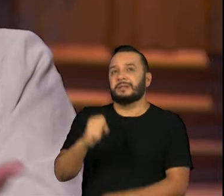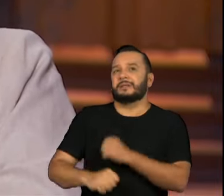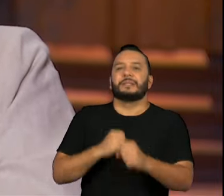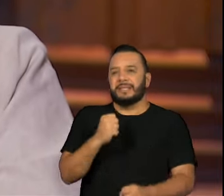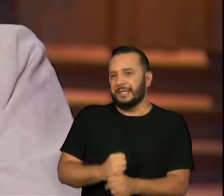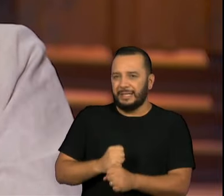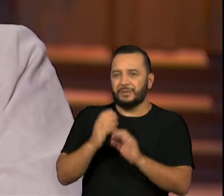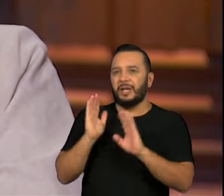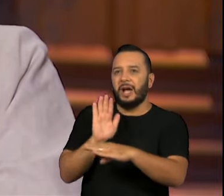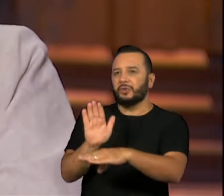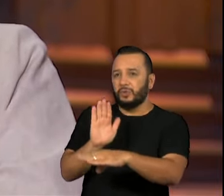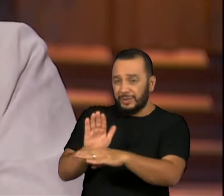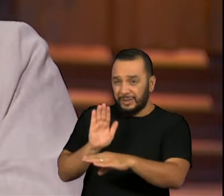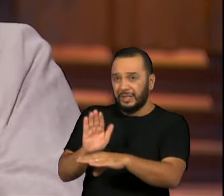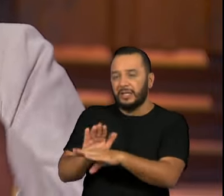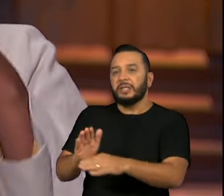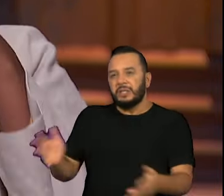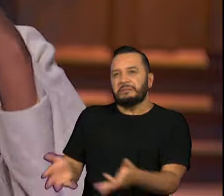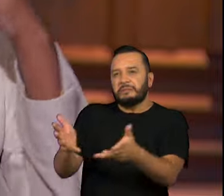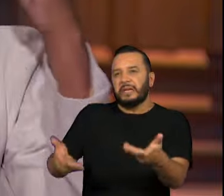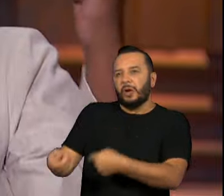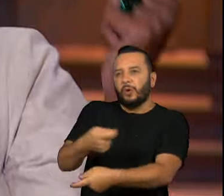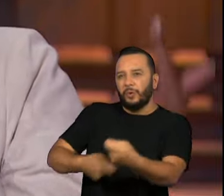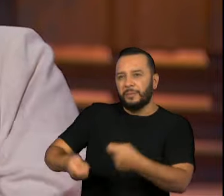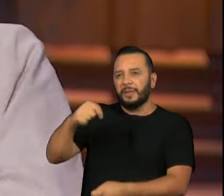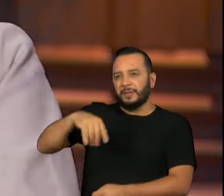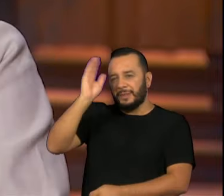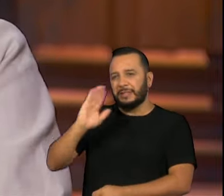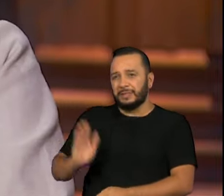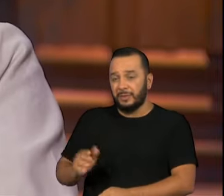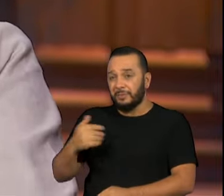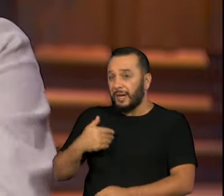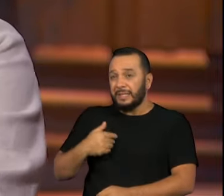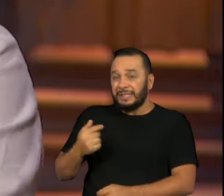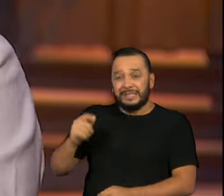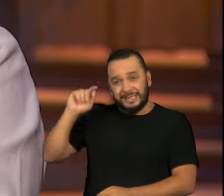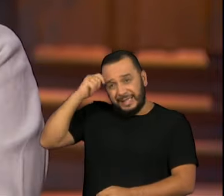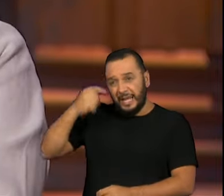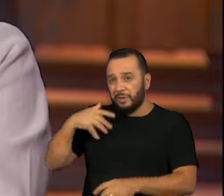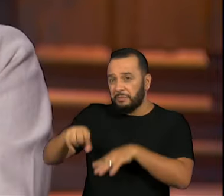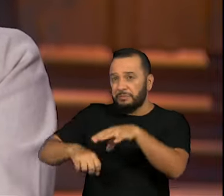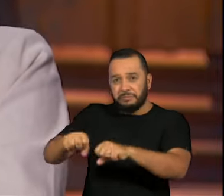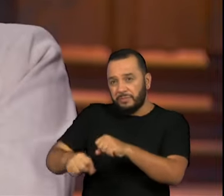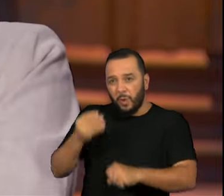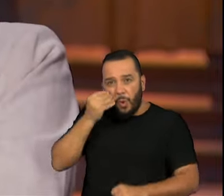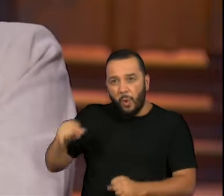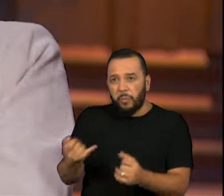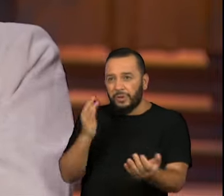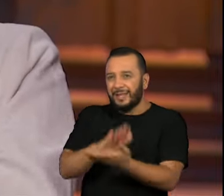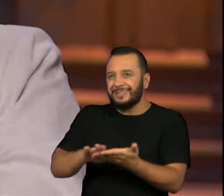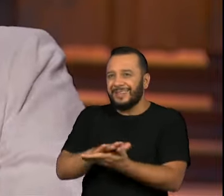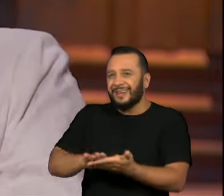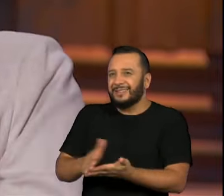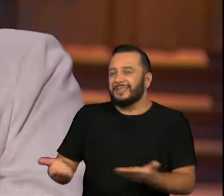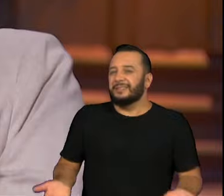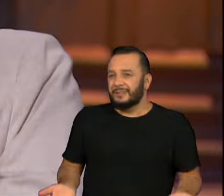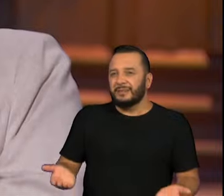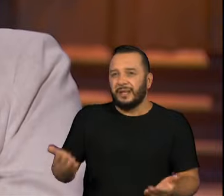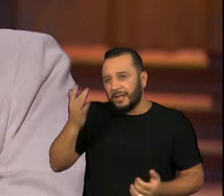as riquezas desse país sem ter acesso a elas passando por um processo de pauperização sem acesso a oportunidades Então as pessoas